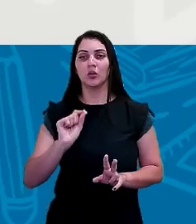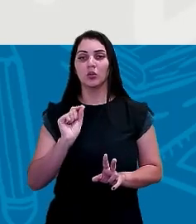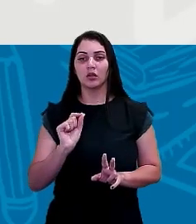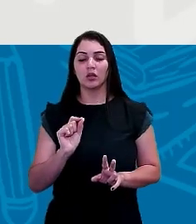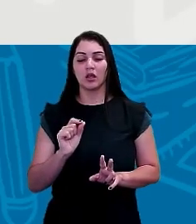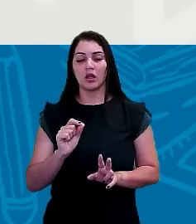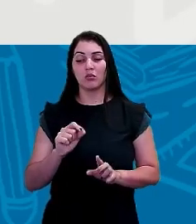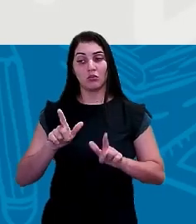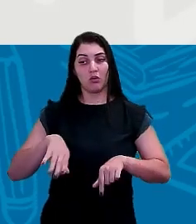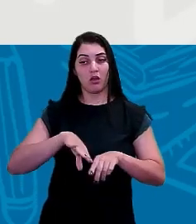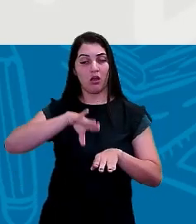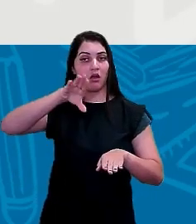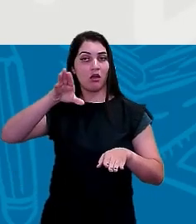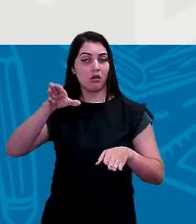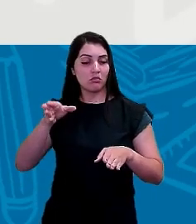mais alta